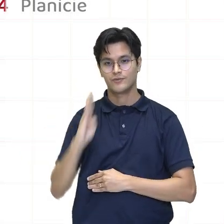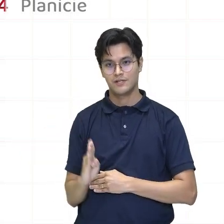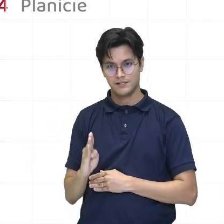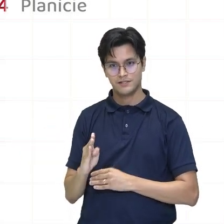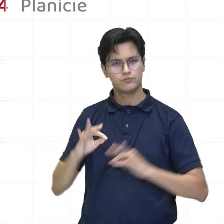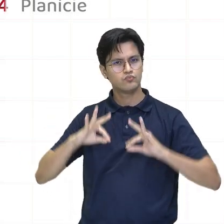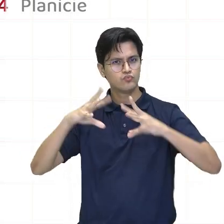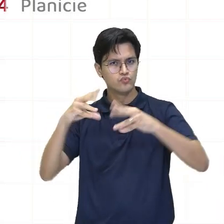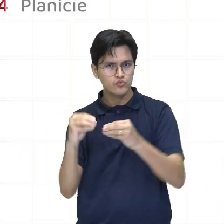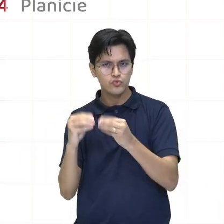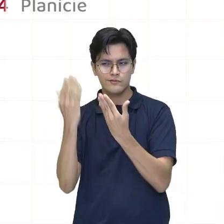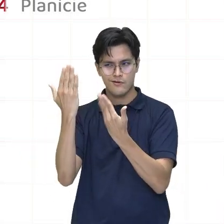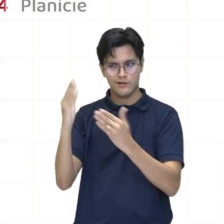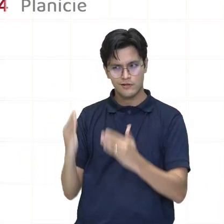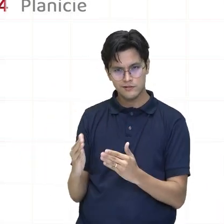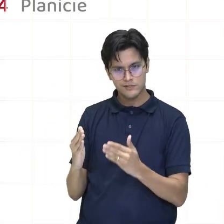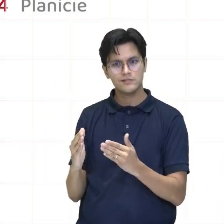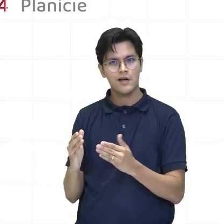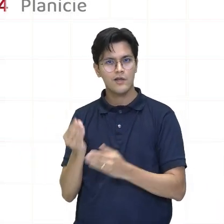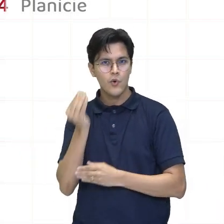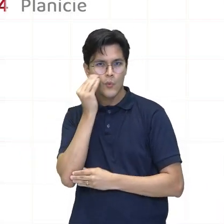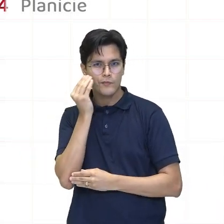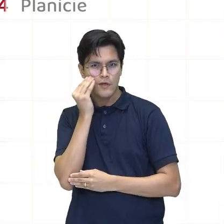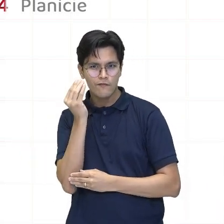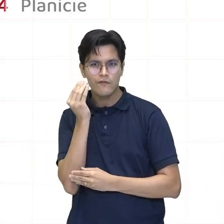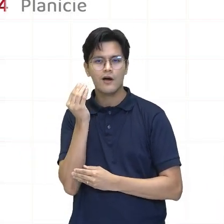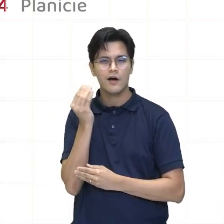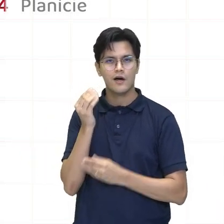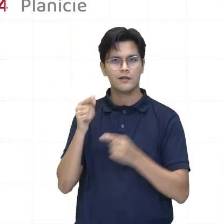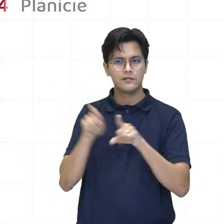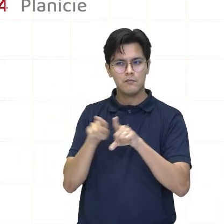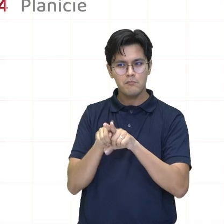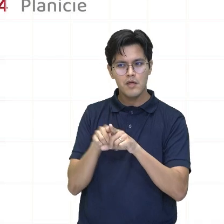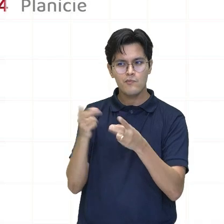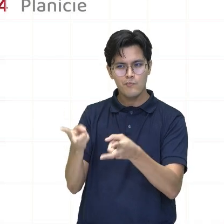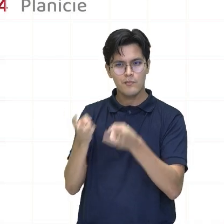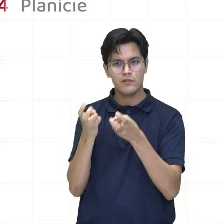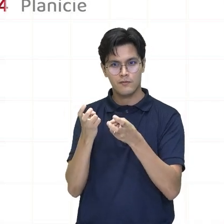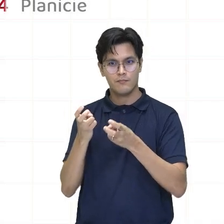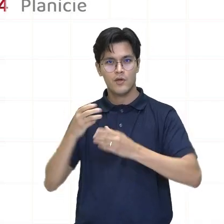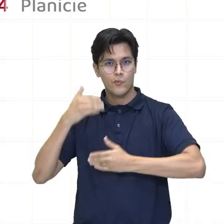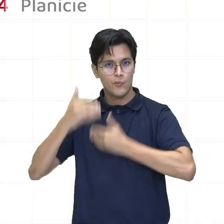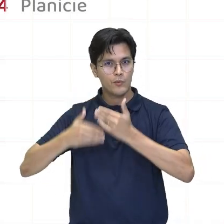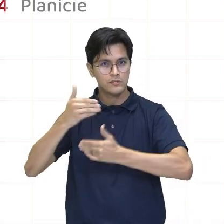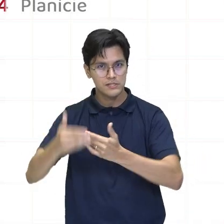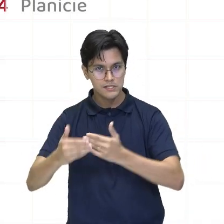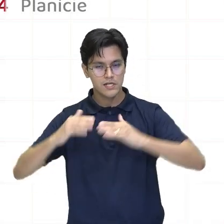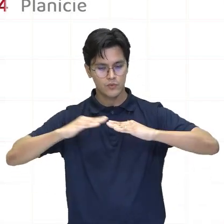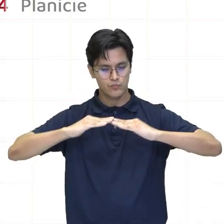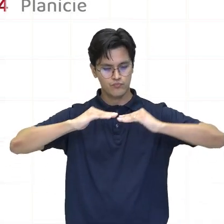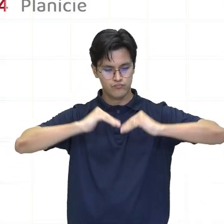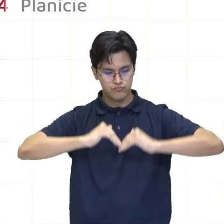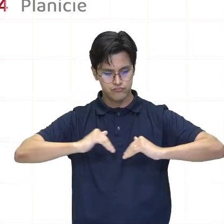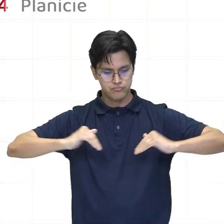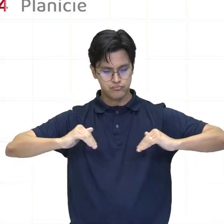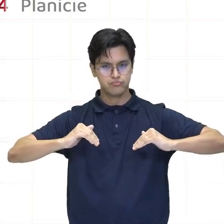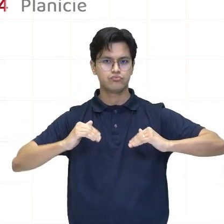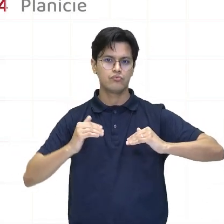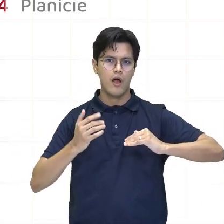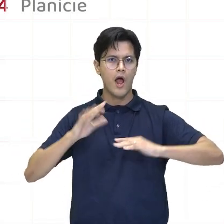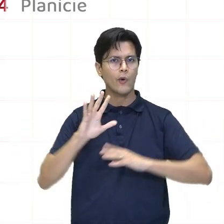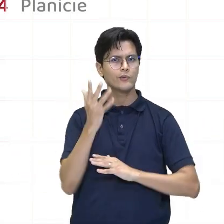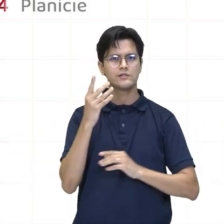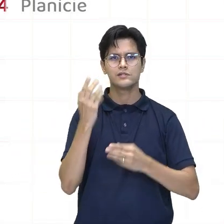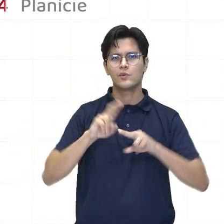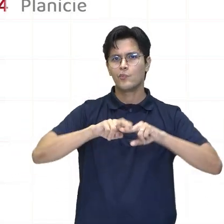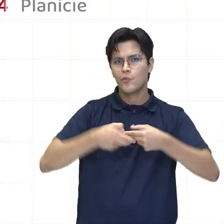quais os processos erosivos que aconteceram naquela região, foi o vento, foi a chuva, a água dos